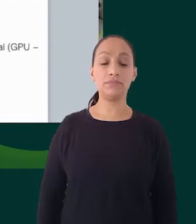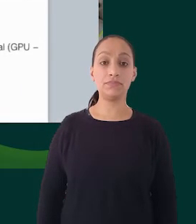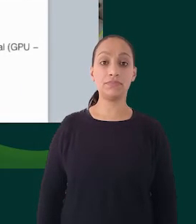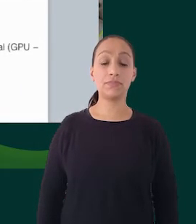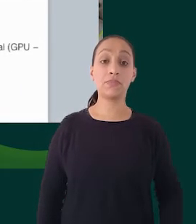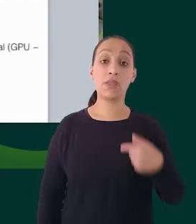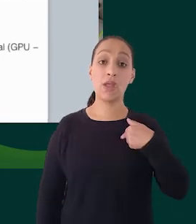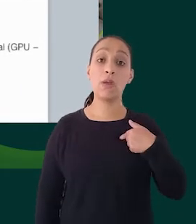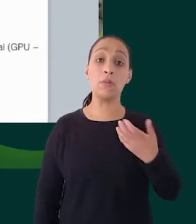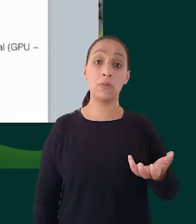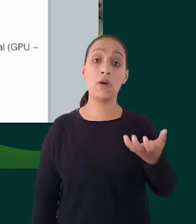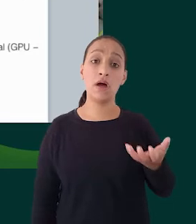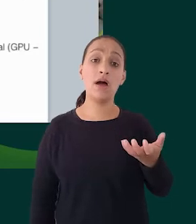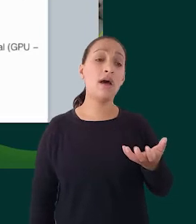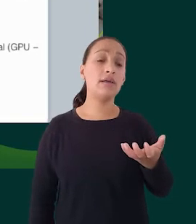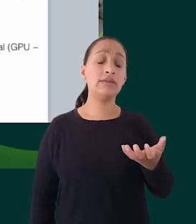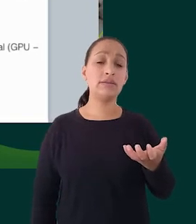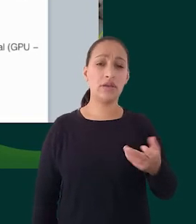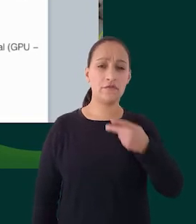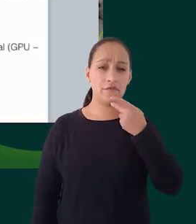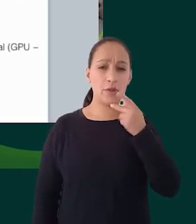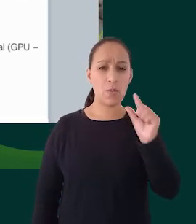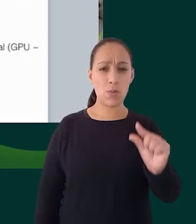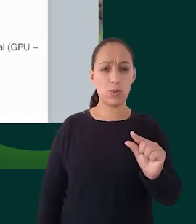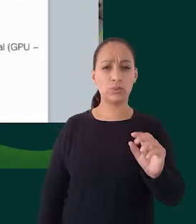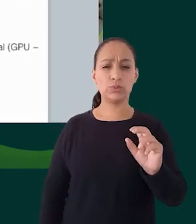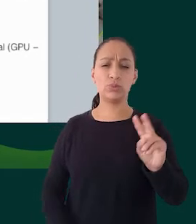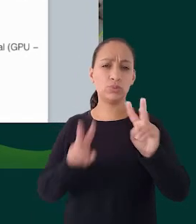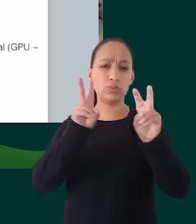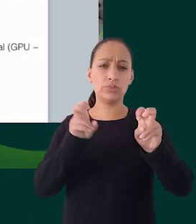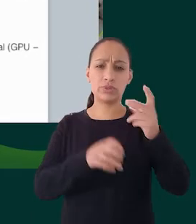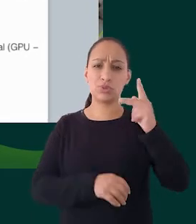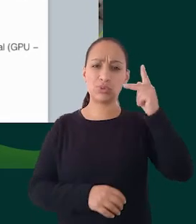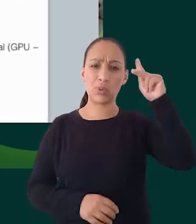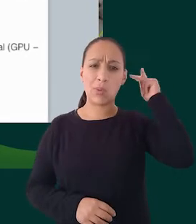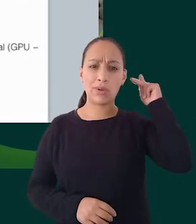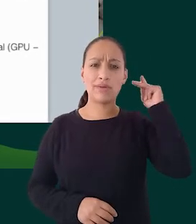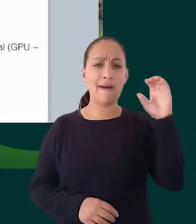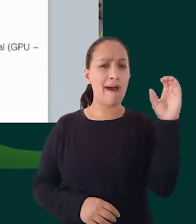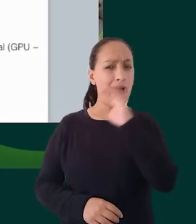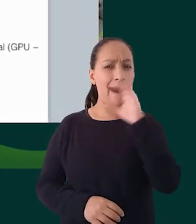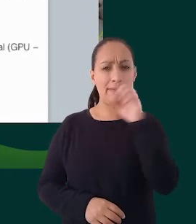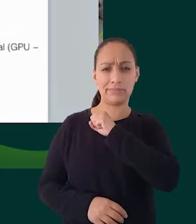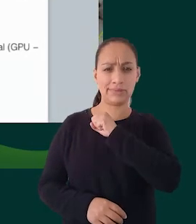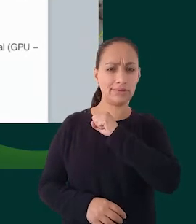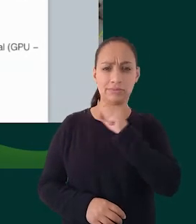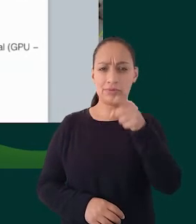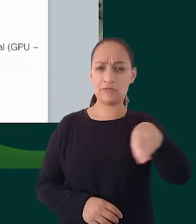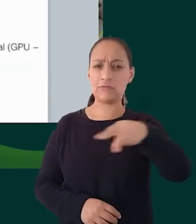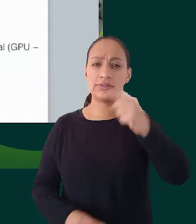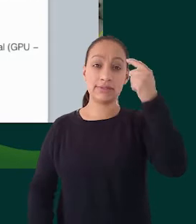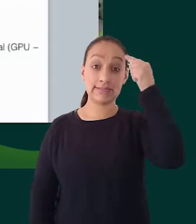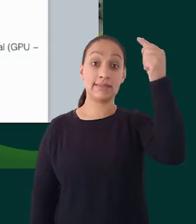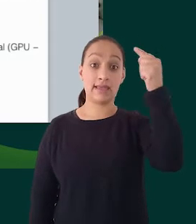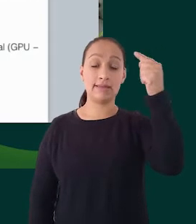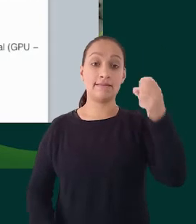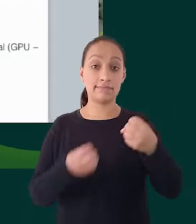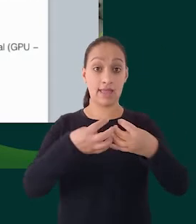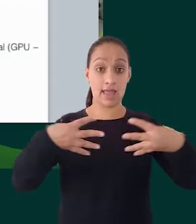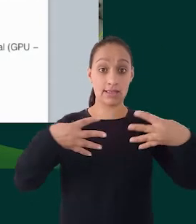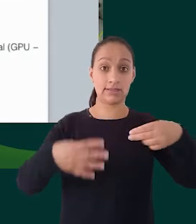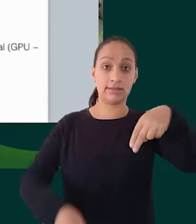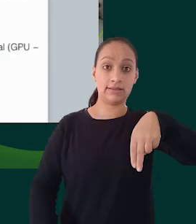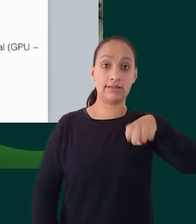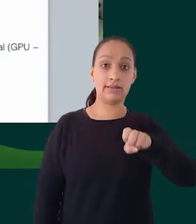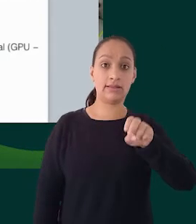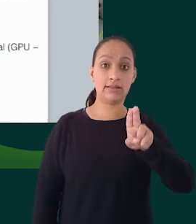eu queria comentar um pouquinho só sobre o histórico, assim, rapidamente, para vocês terem uma ideia, as redes neurais que a gente ouve